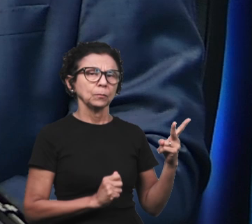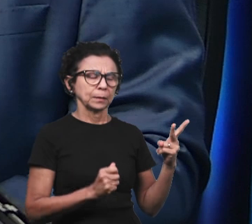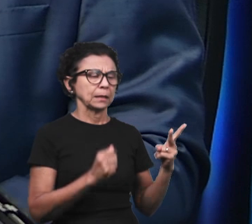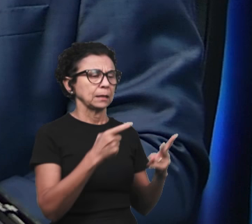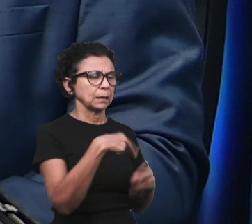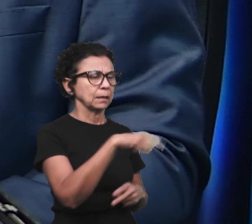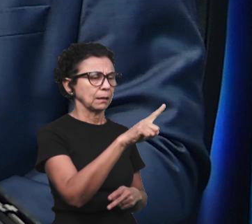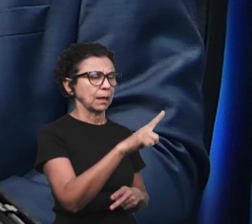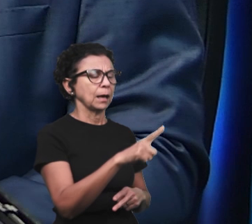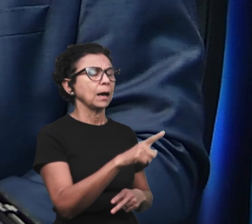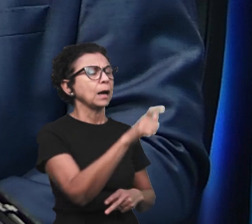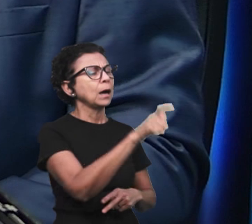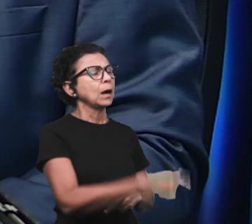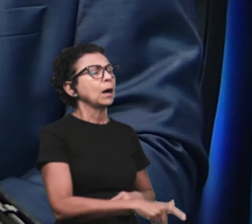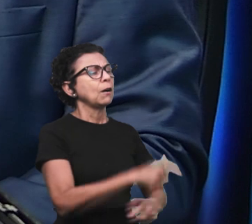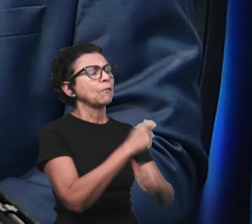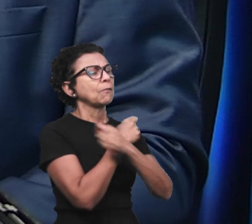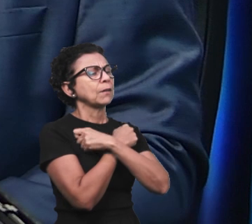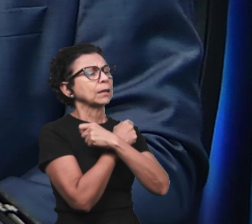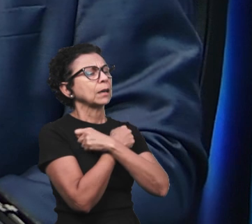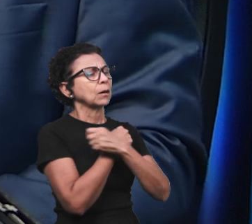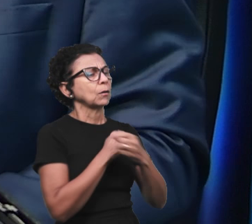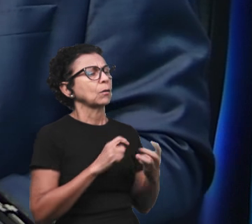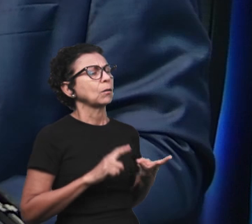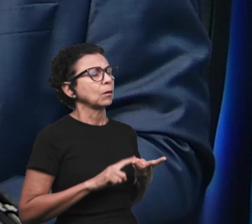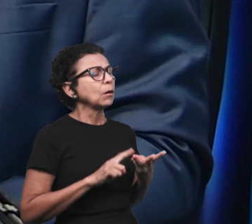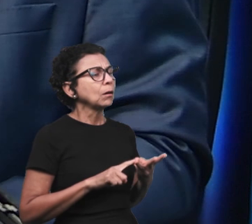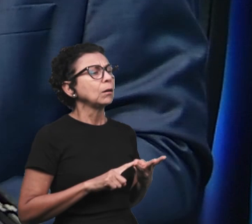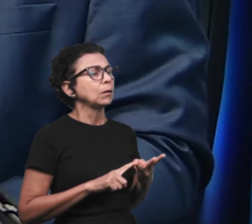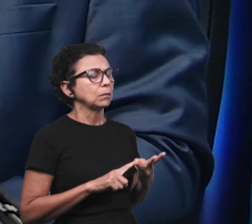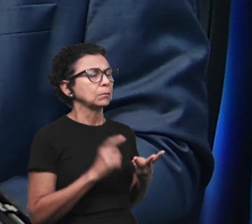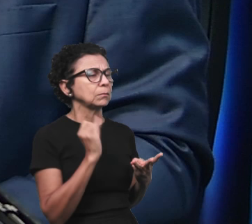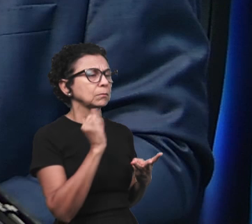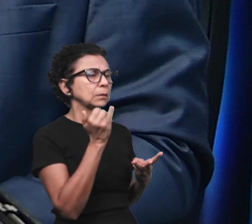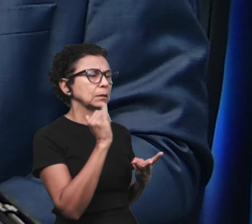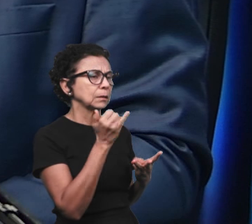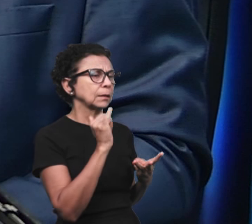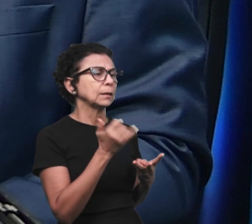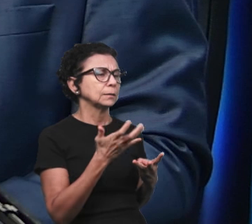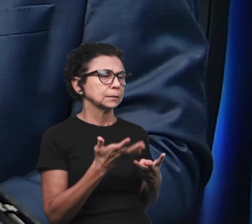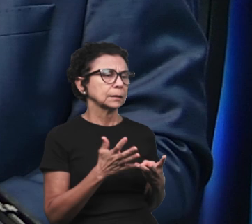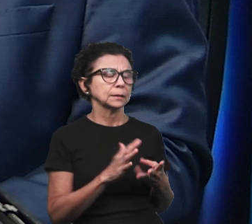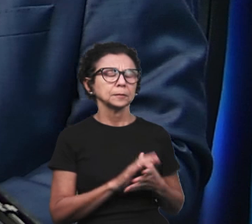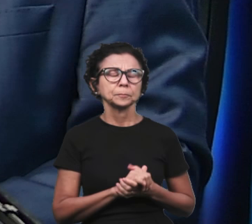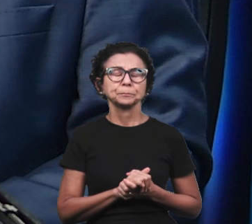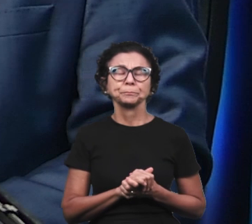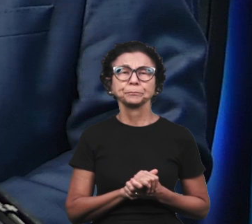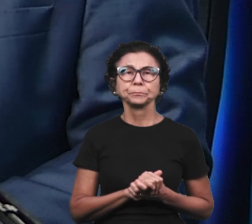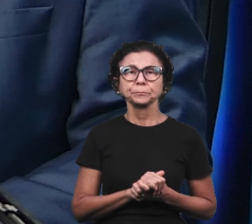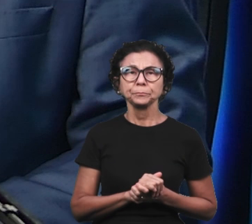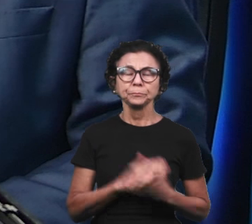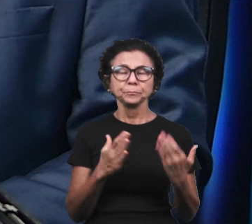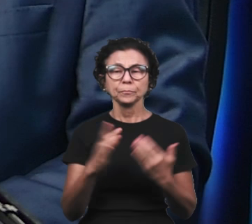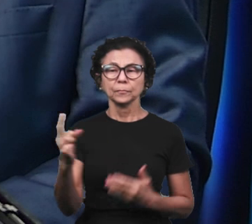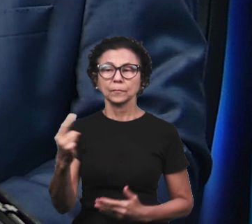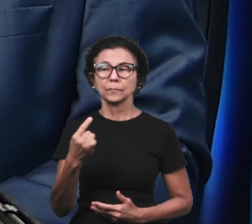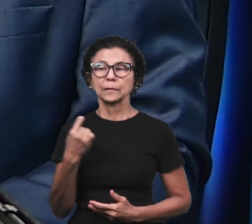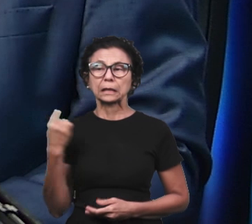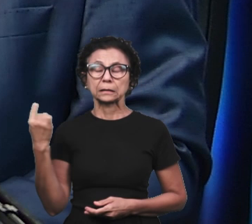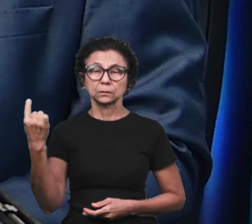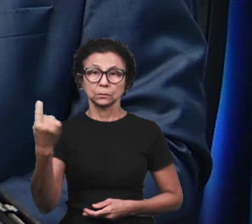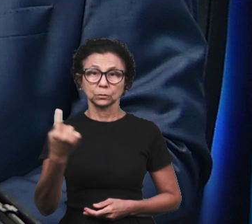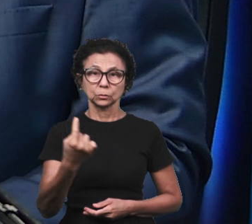ali aquilo que o Senhor estava falando com Moisés. O pastor Lúcio colocou bem, né? Nós somos portadores